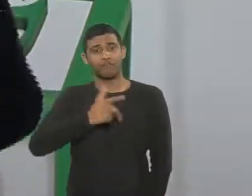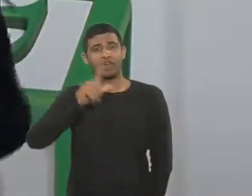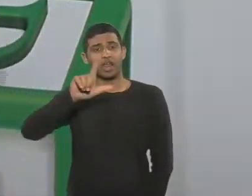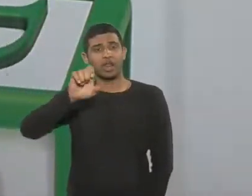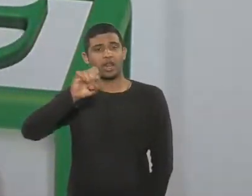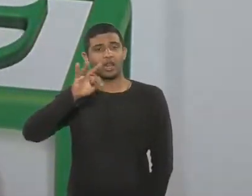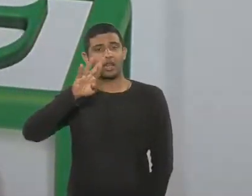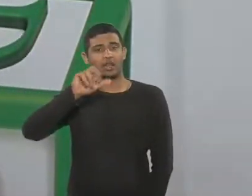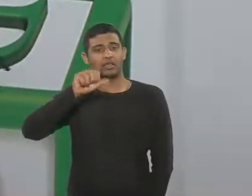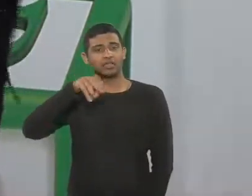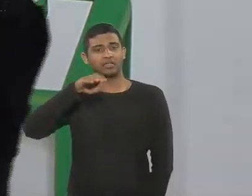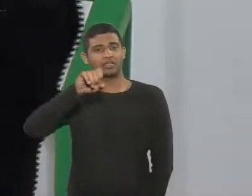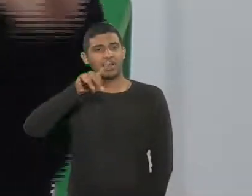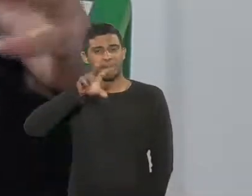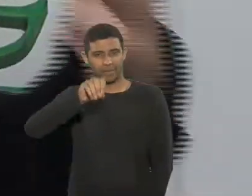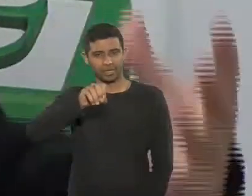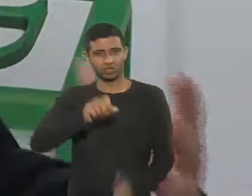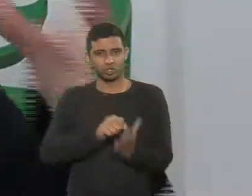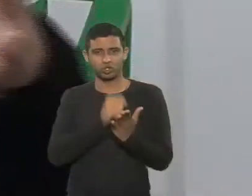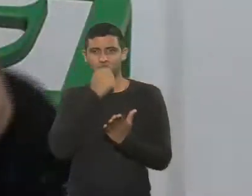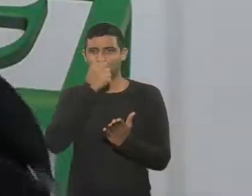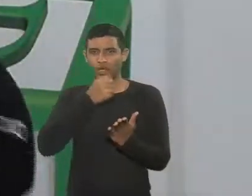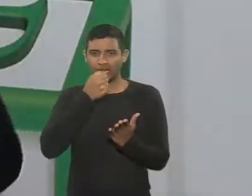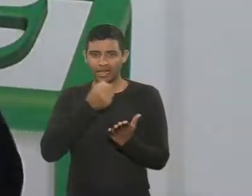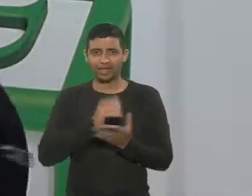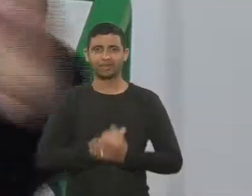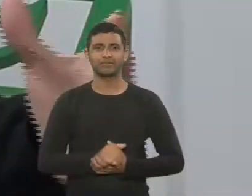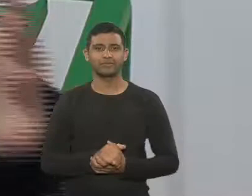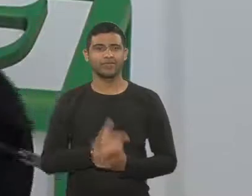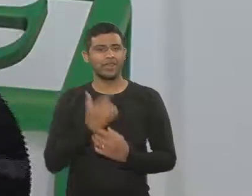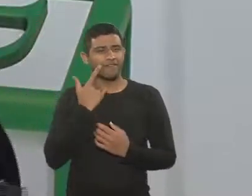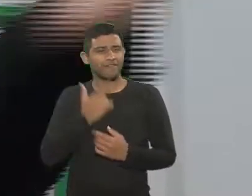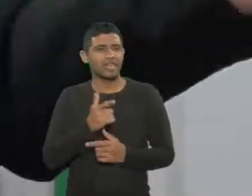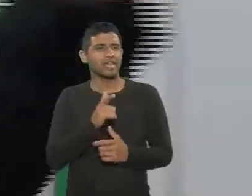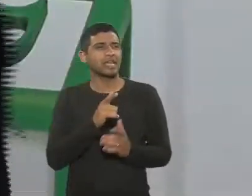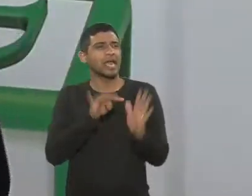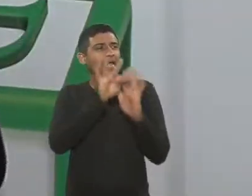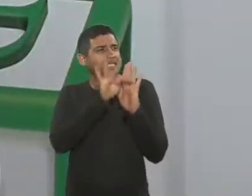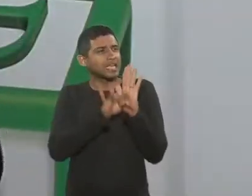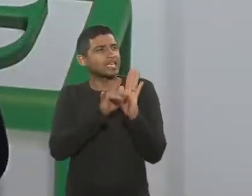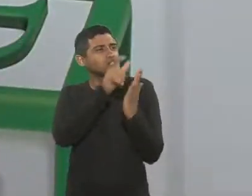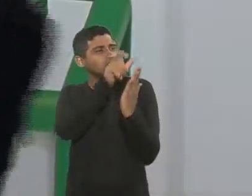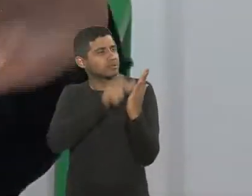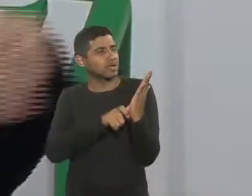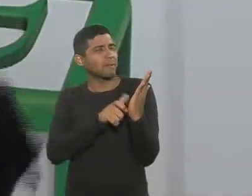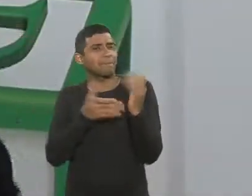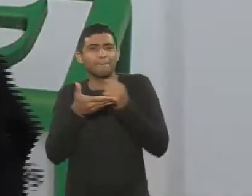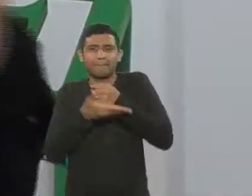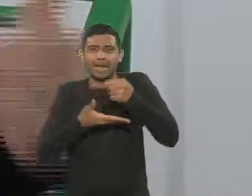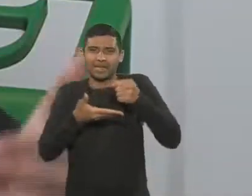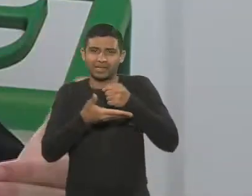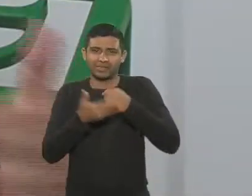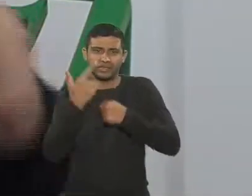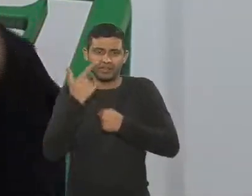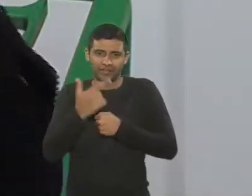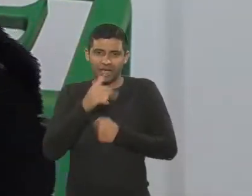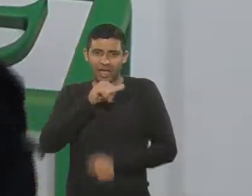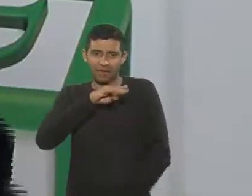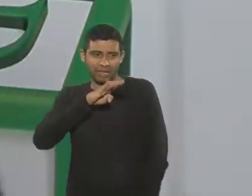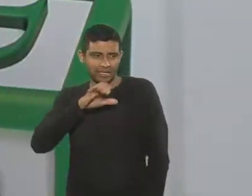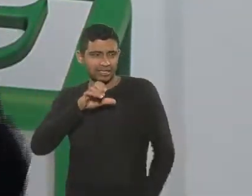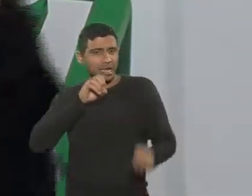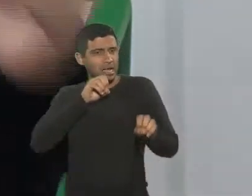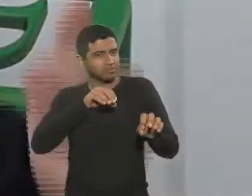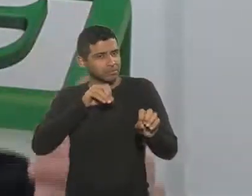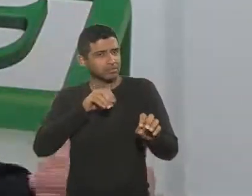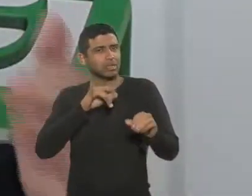letramento jornalístico. Conhecimento básico dos textos. Exatamente. Essa alfabetização para a mídia, eu acho que